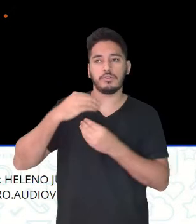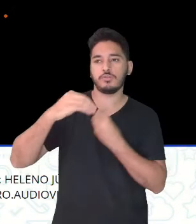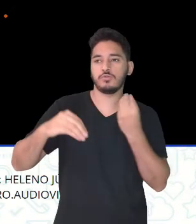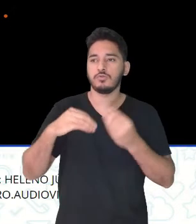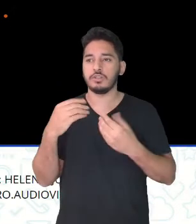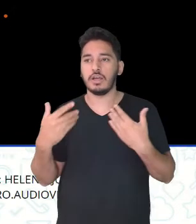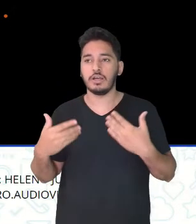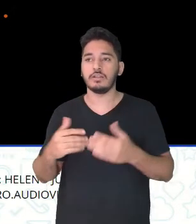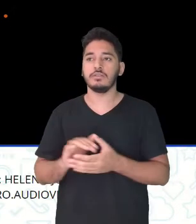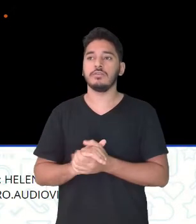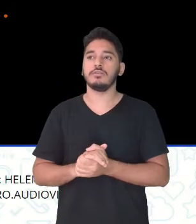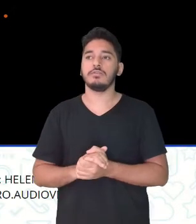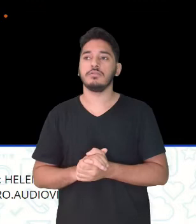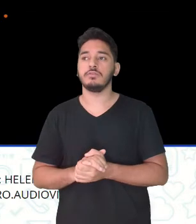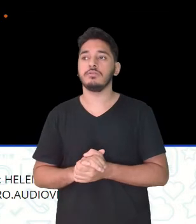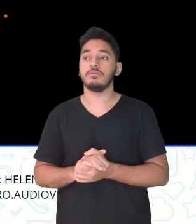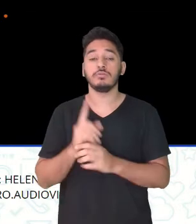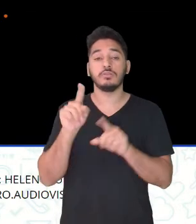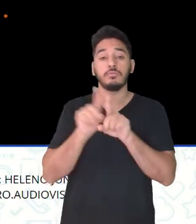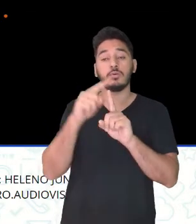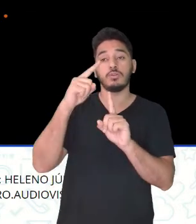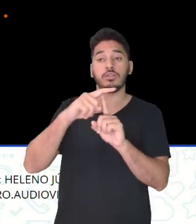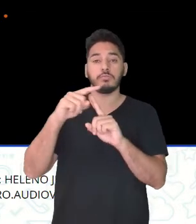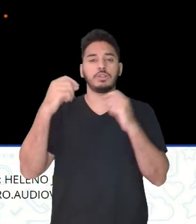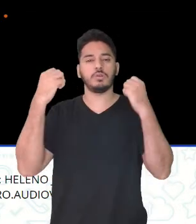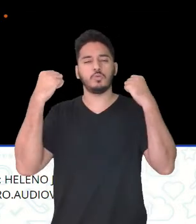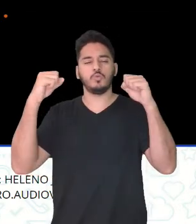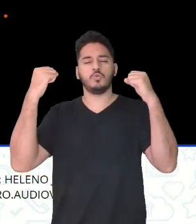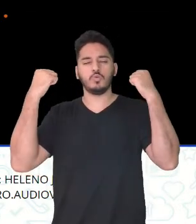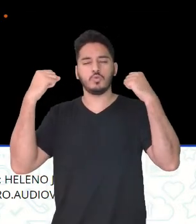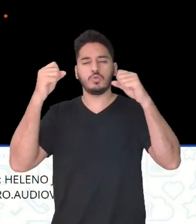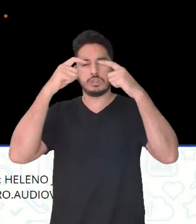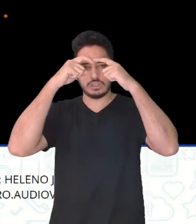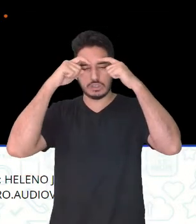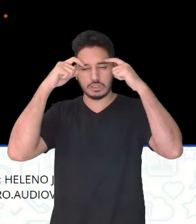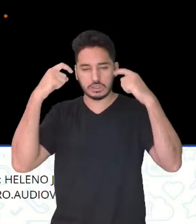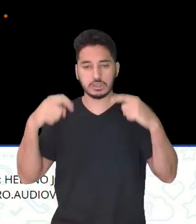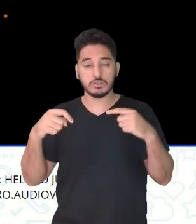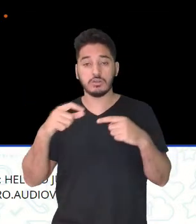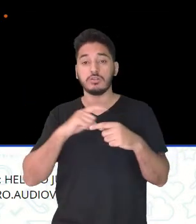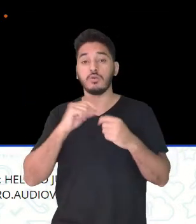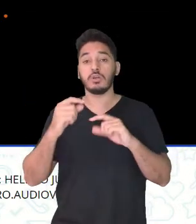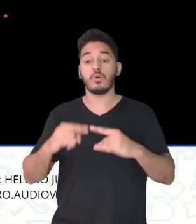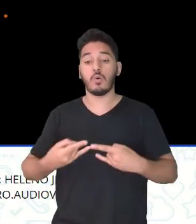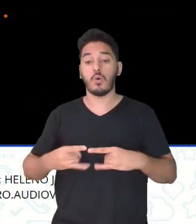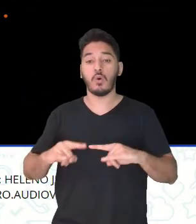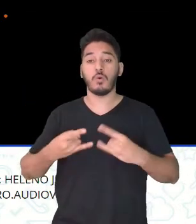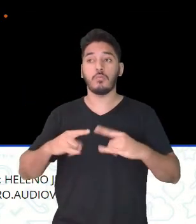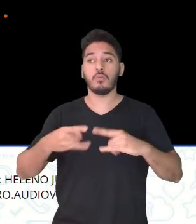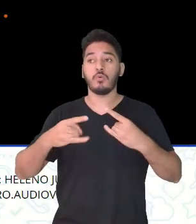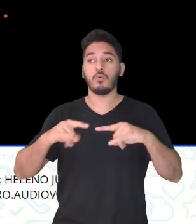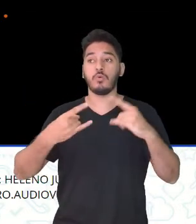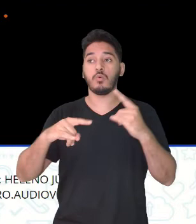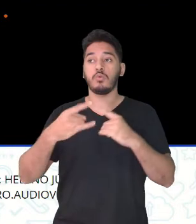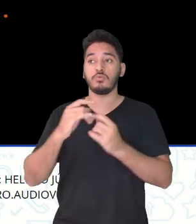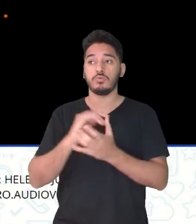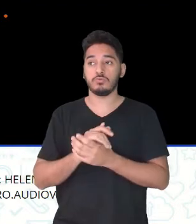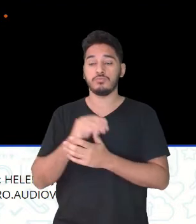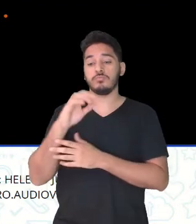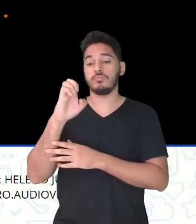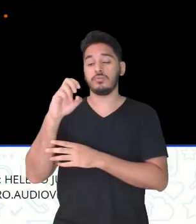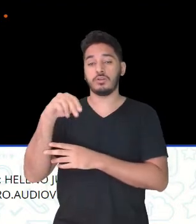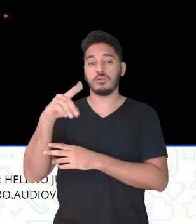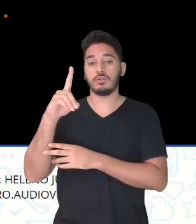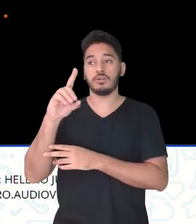misturada. Por ser também um tipo de exercício físico, a dança ela libera endorfina, que é um hormônio aí importantíssimo para deixar a gente